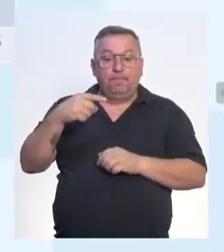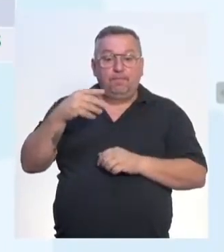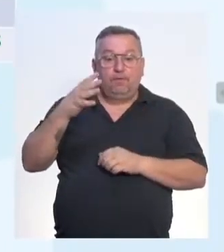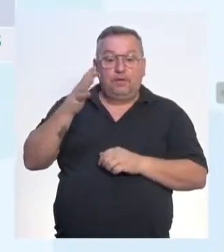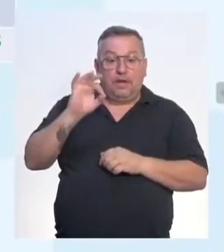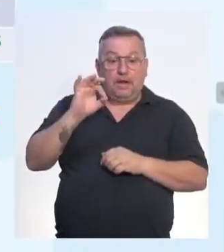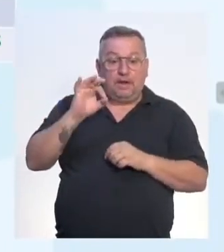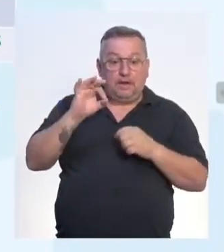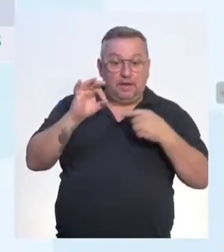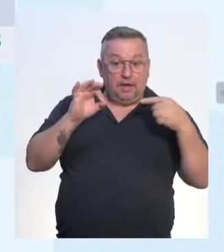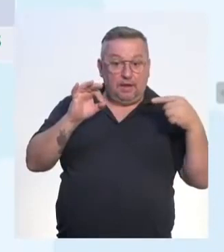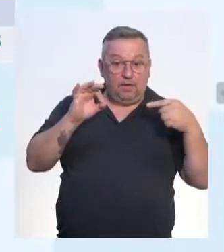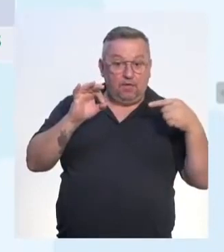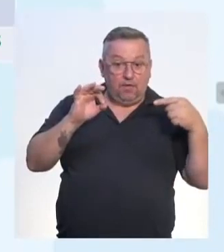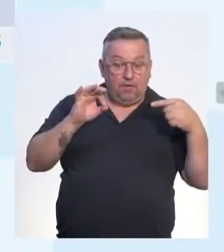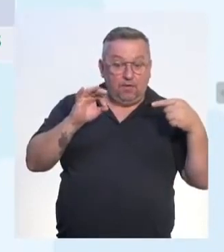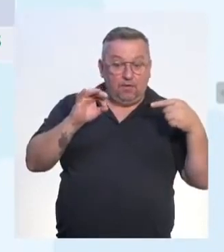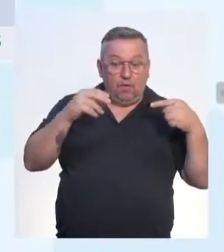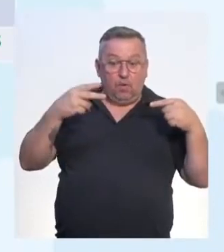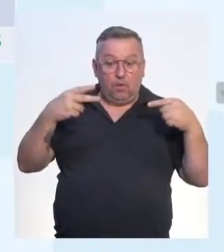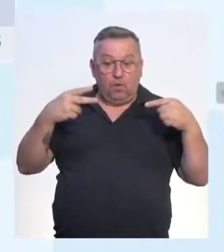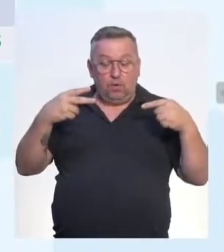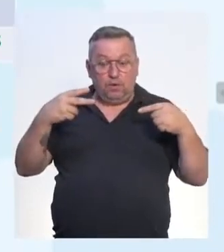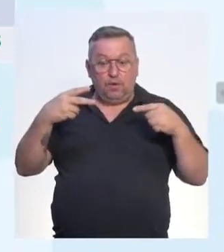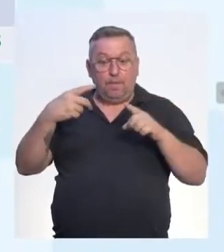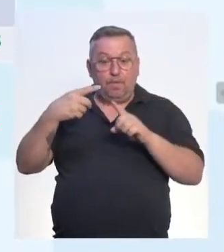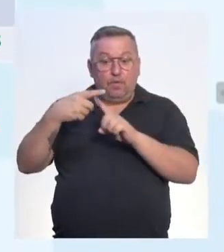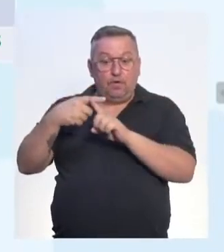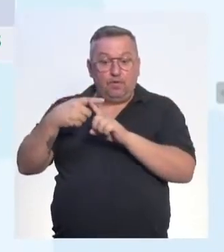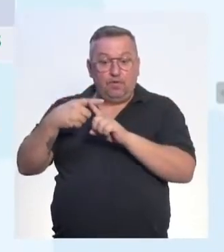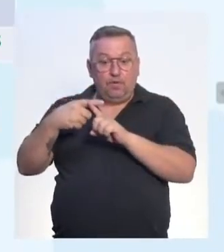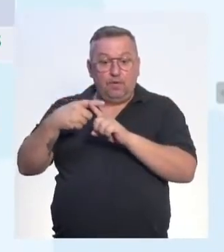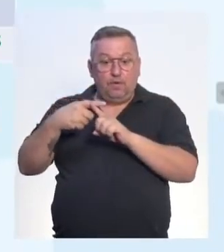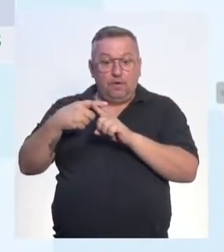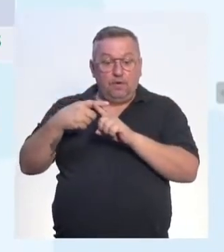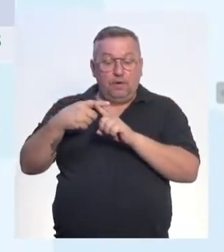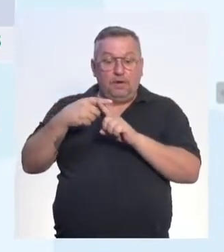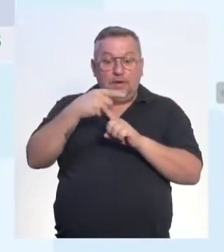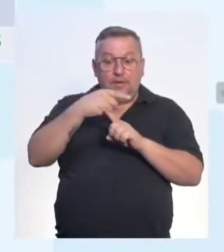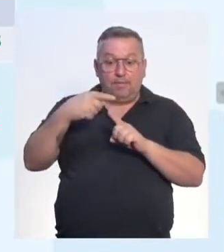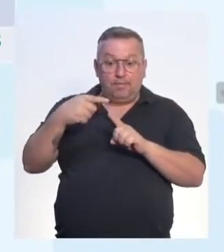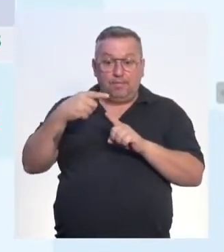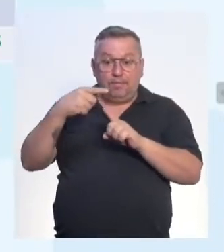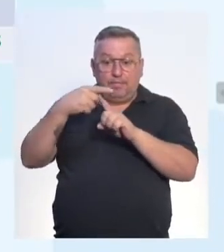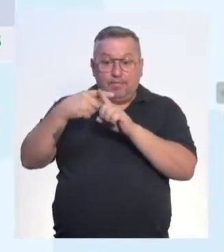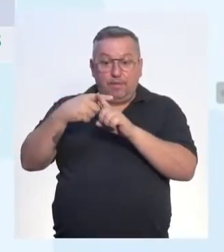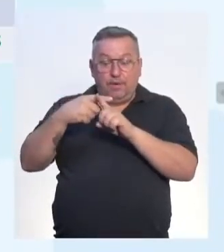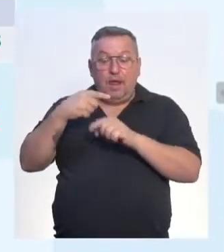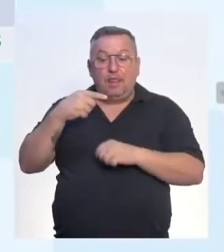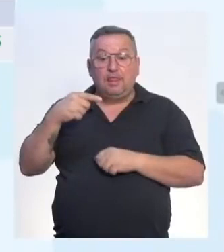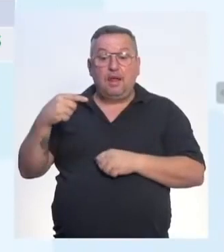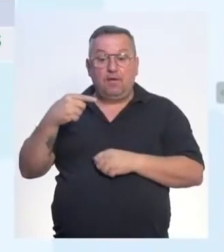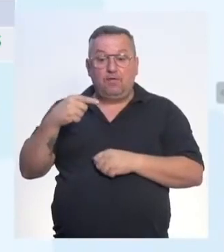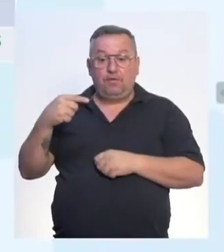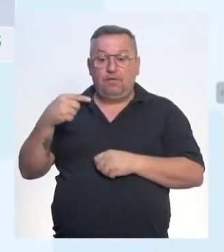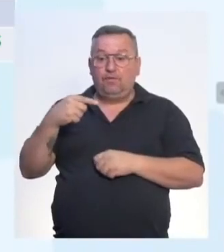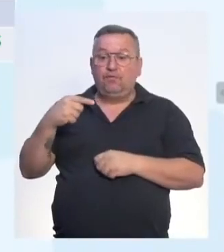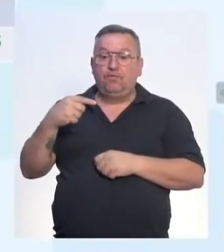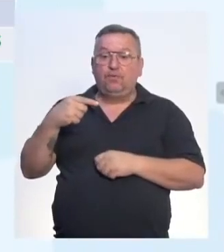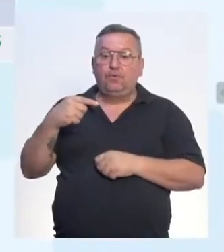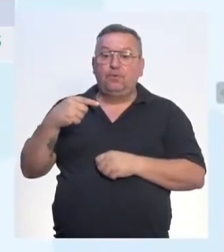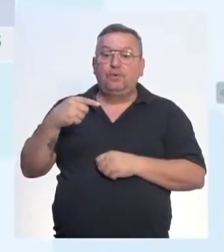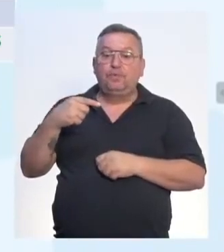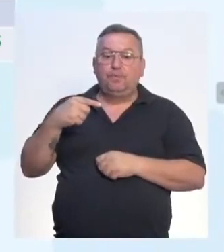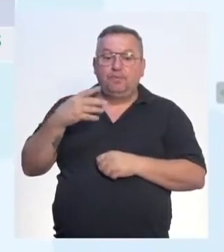10 é negativo e o 2 é positivo. Sinais diferentes, negativo. Então, o